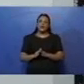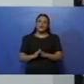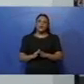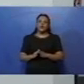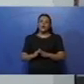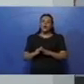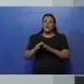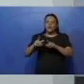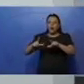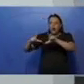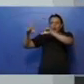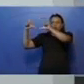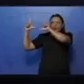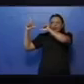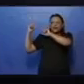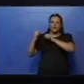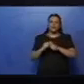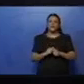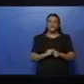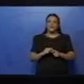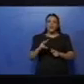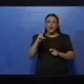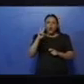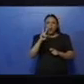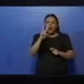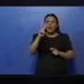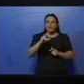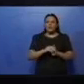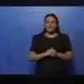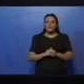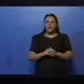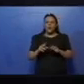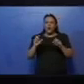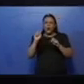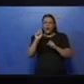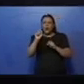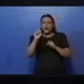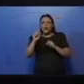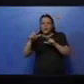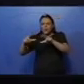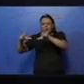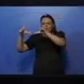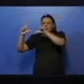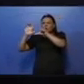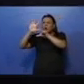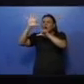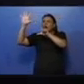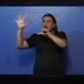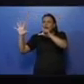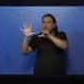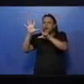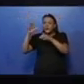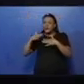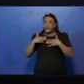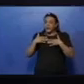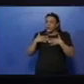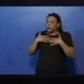Vamos analisar um texto. Esse texto, de imediato, nós vemos uma imagem até